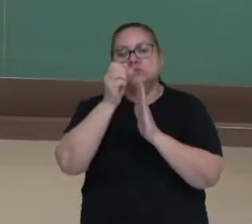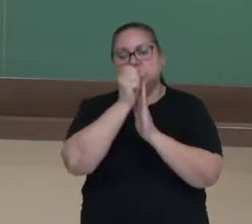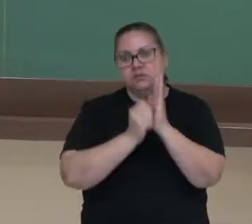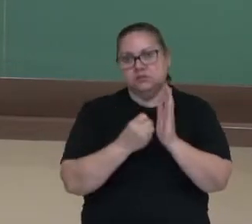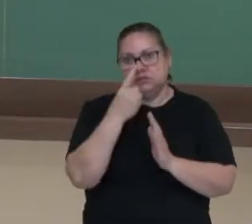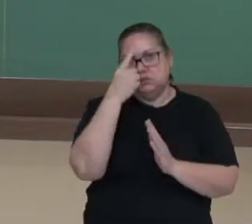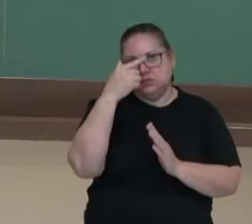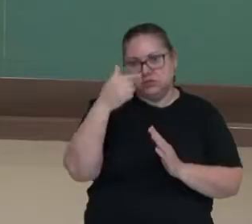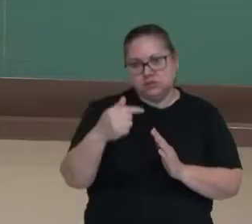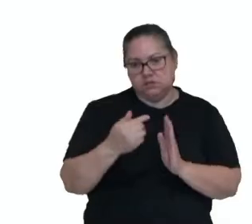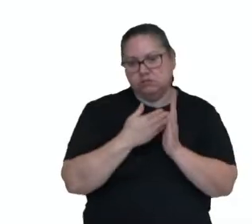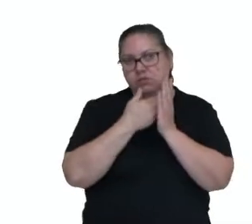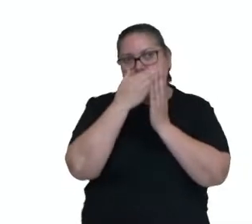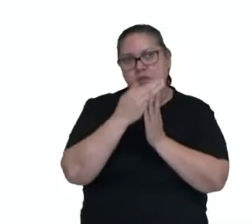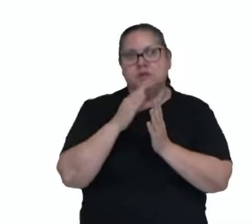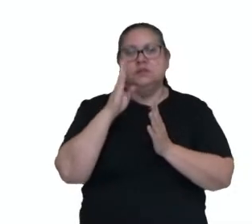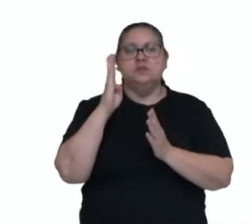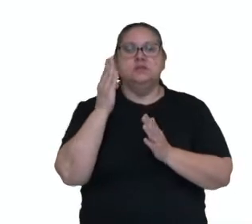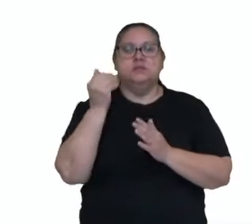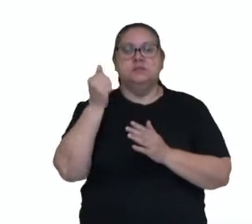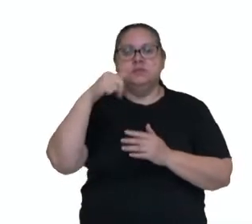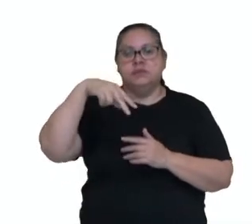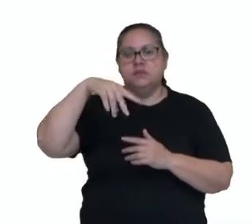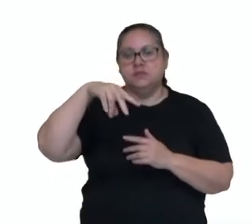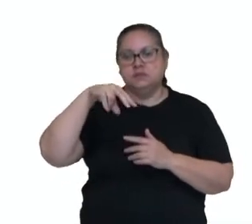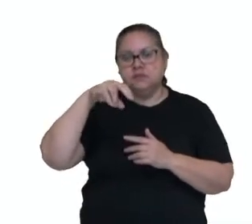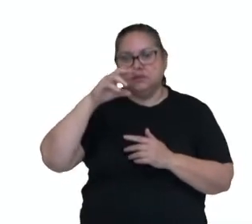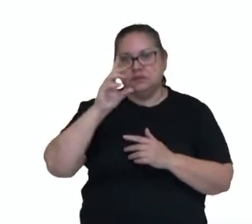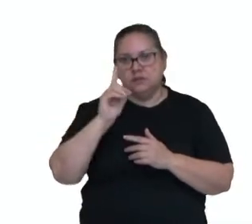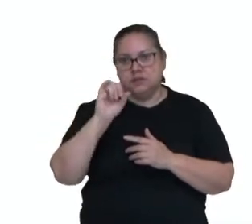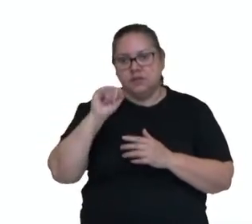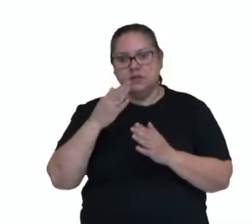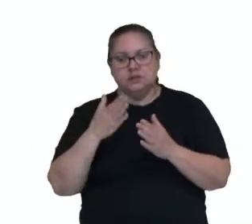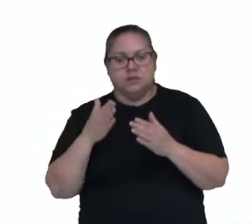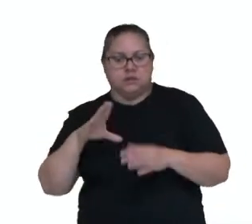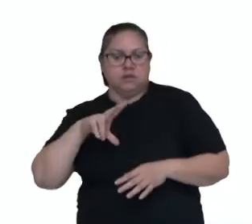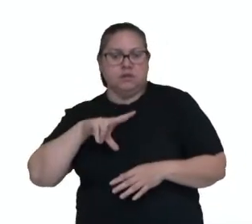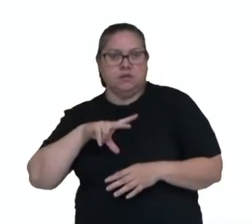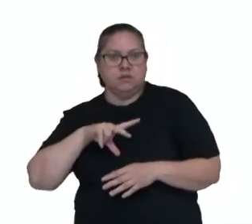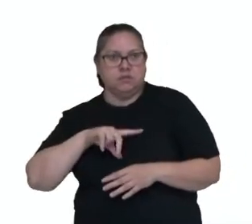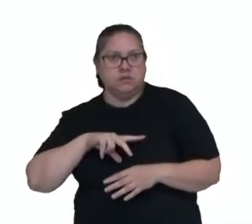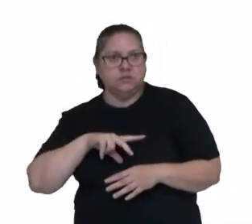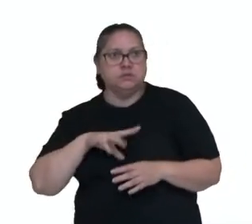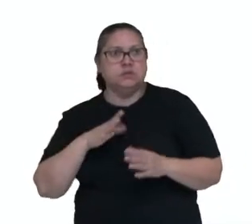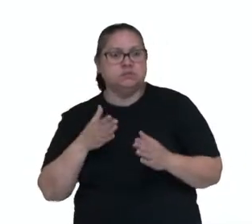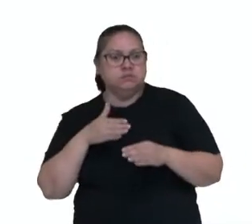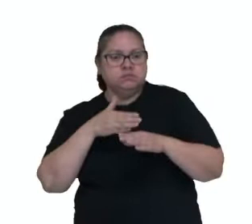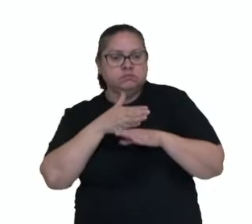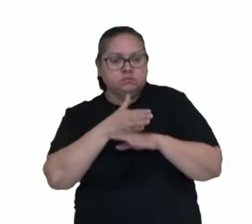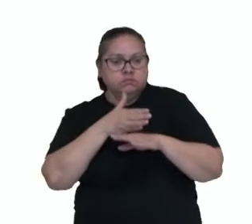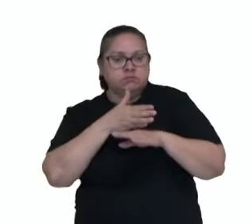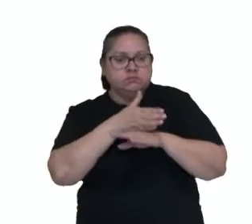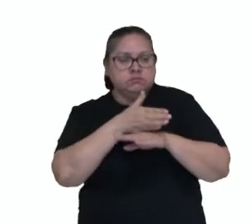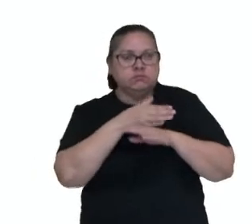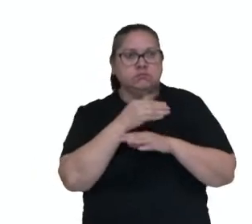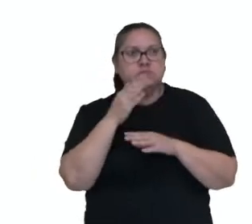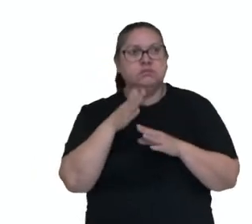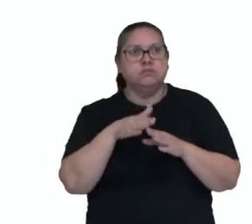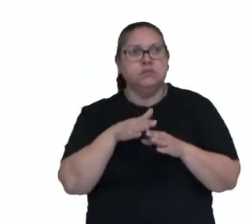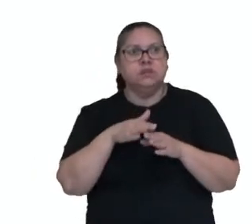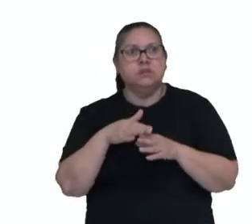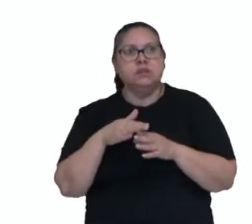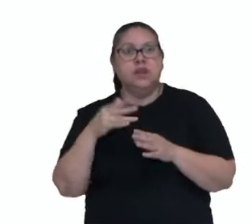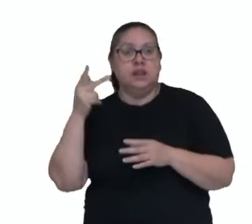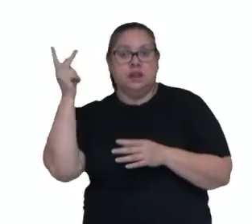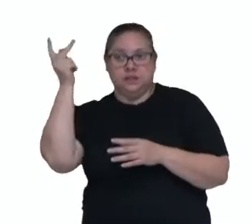XVII, então, começam as bandeiras, expedições particulares com direção interior do território, né? Maioria partiu da Vila